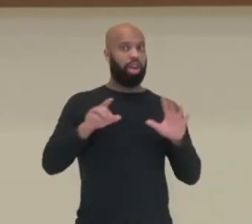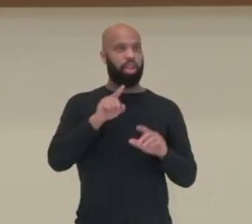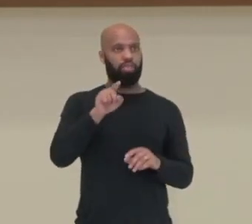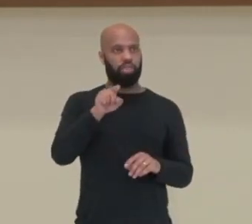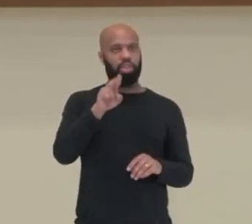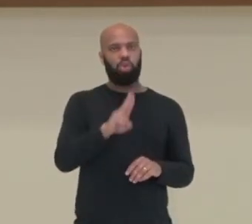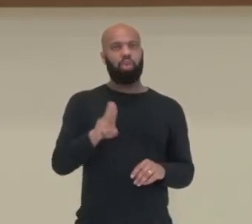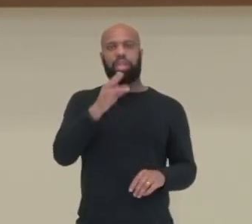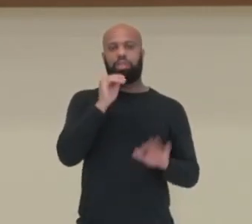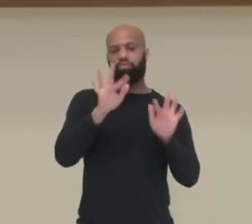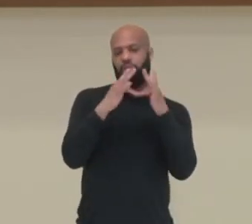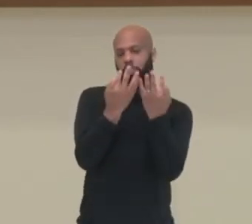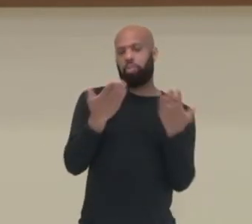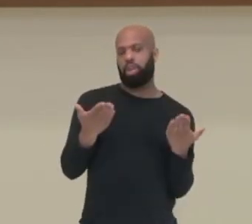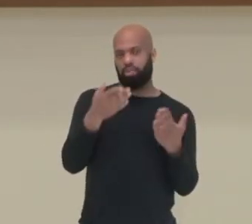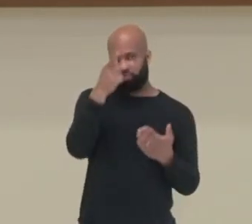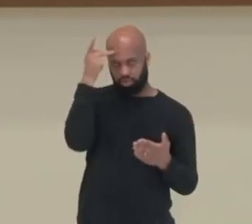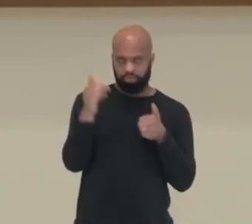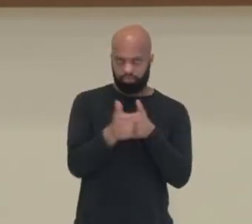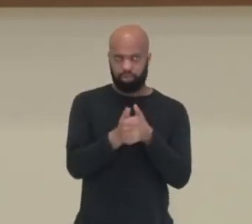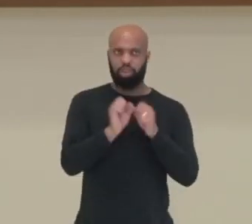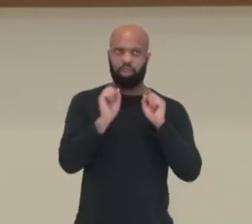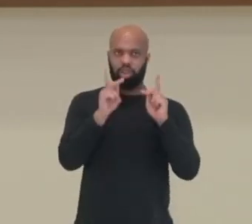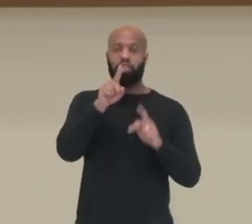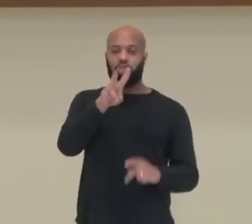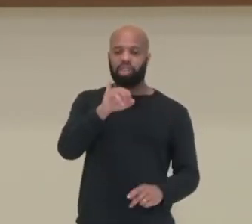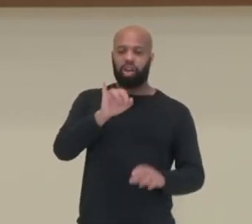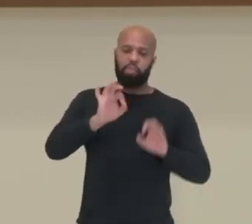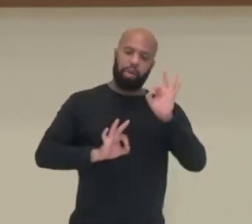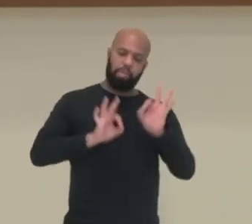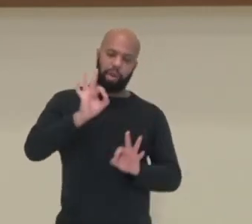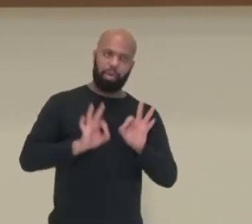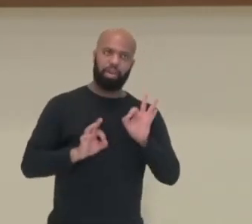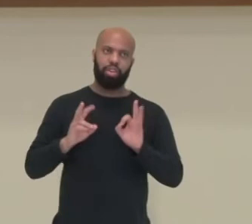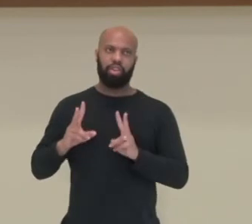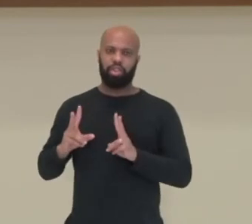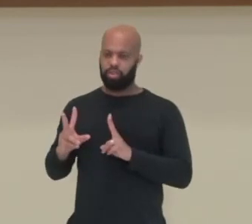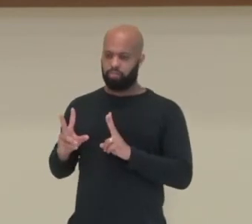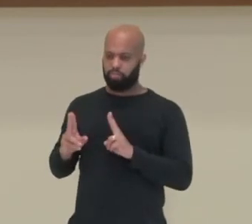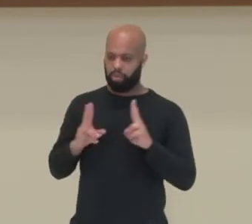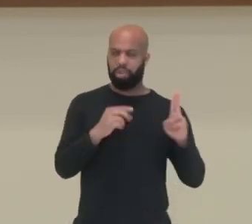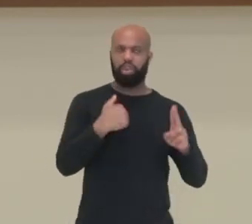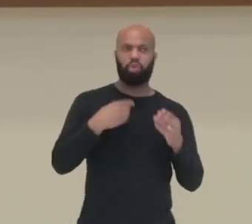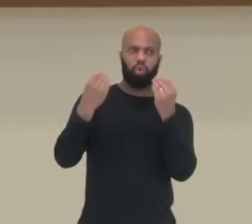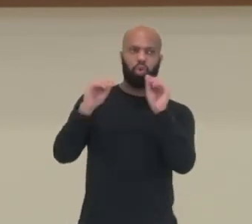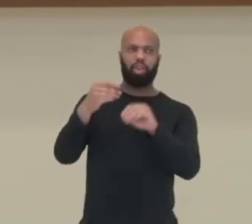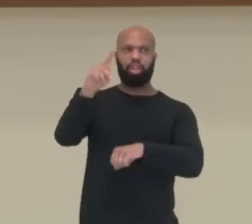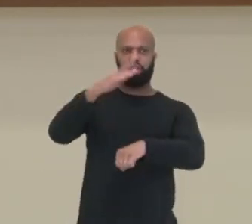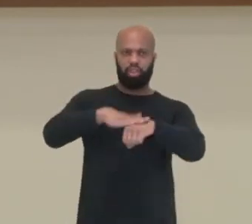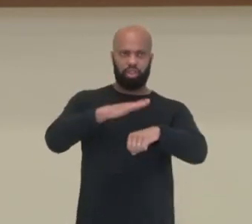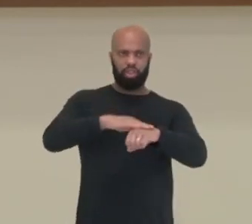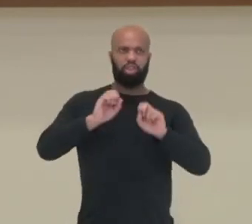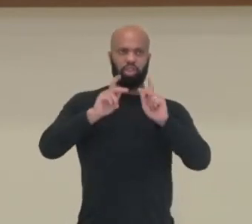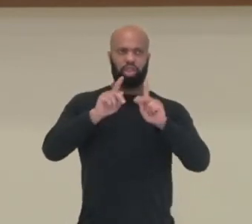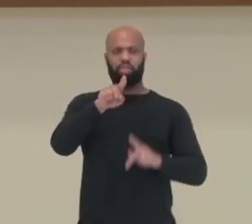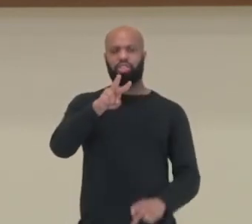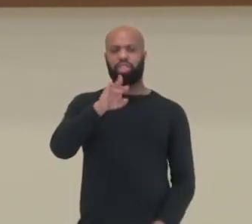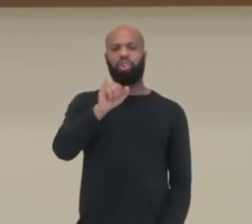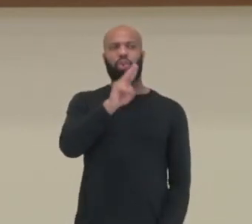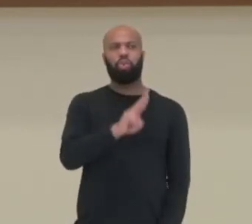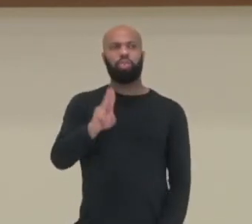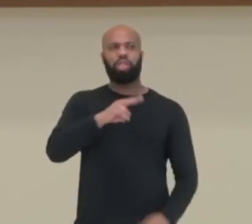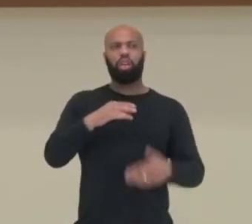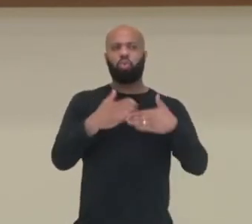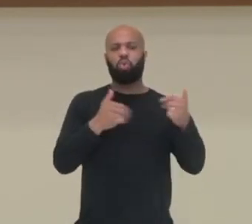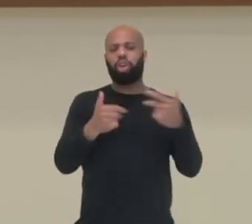exemplo, um parente, alguém próximo, e você vai... Aqui eu coloquei a sua mesmo, tá? E você vai utilizar